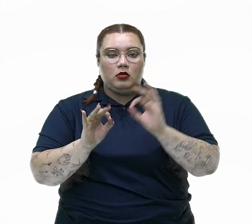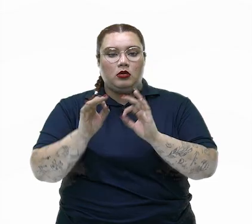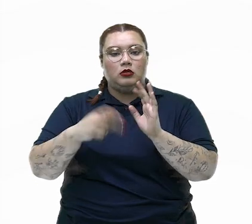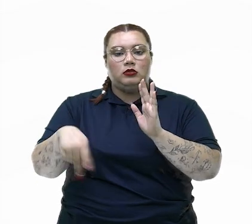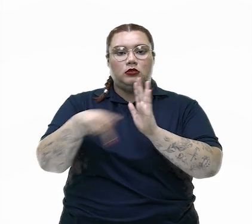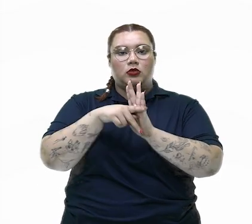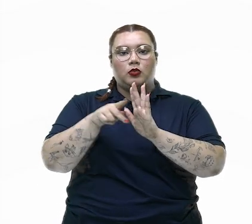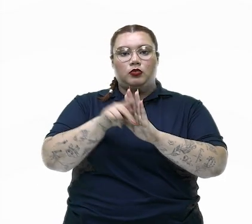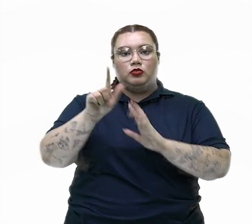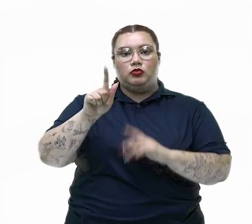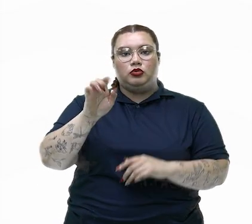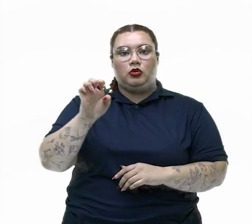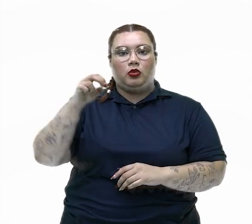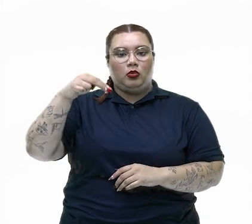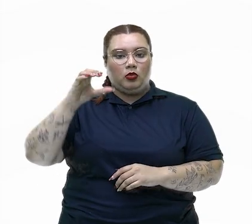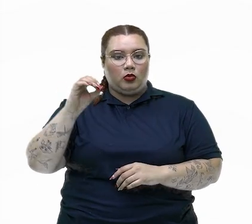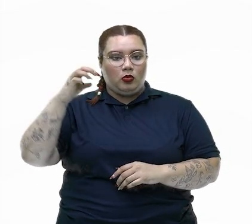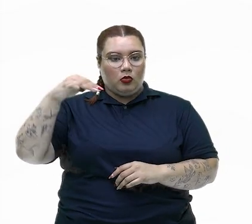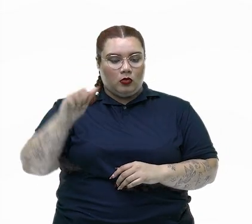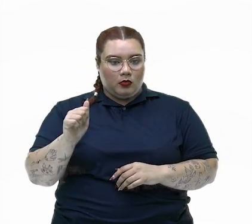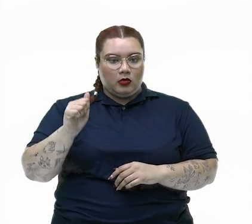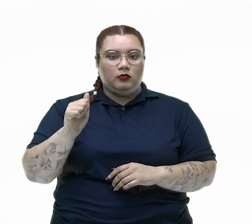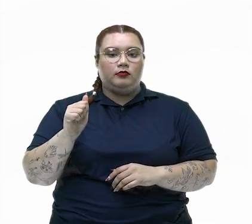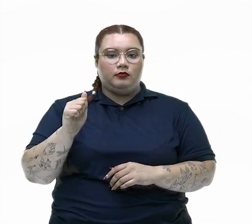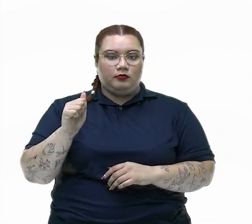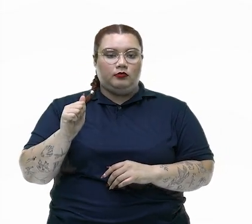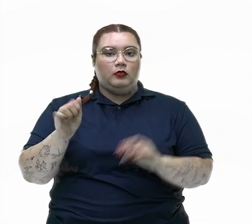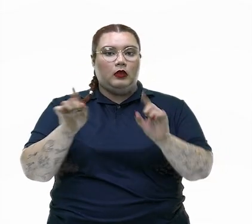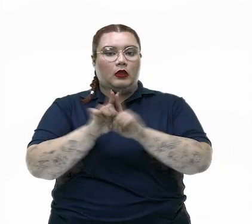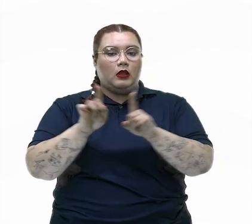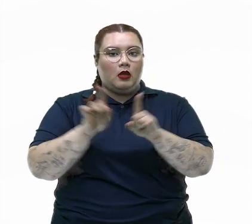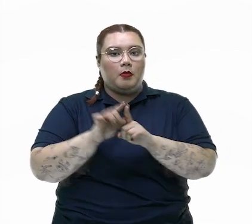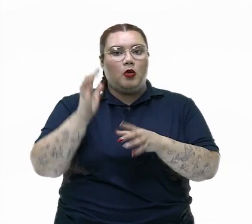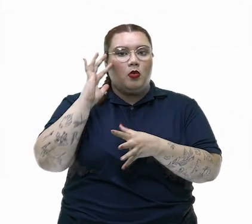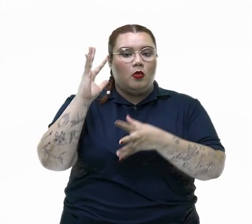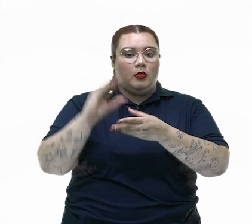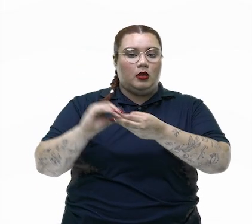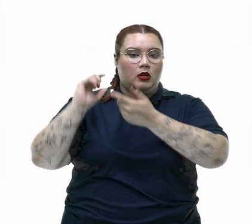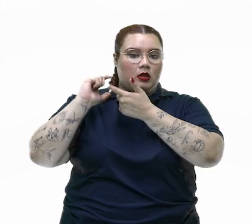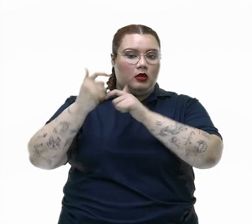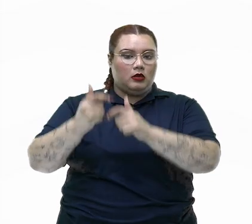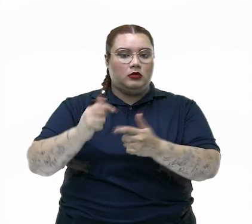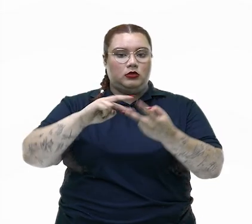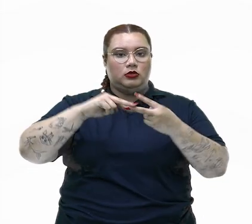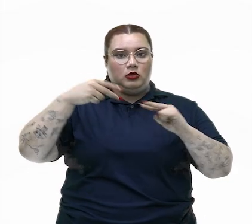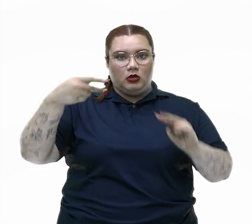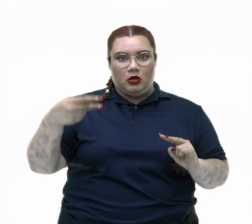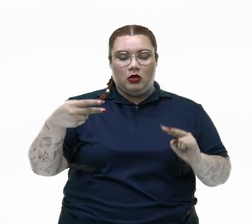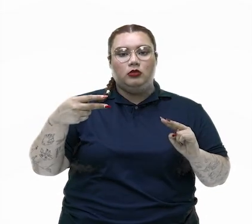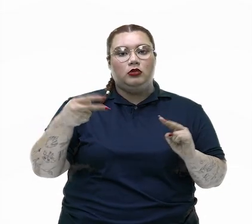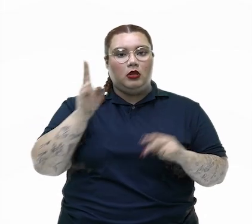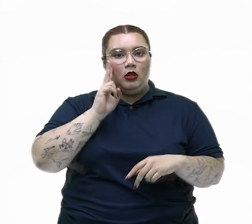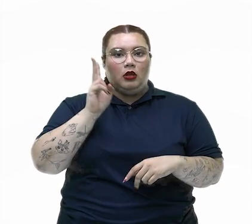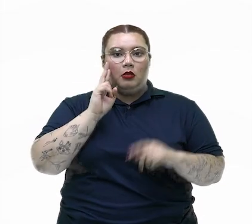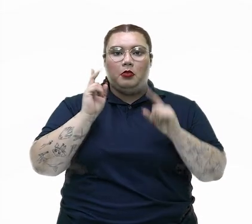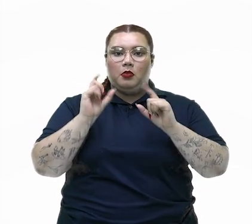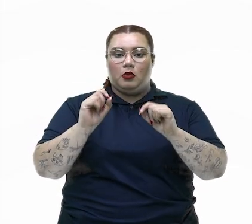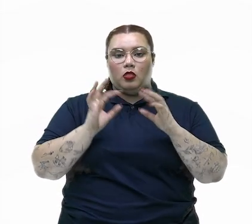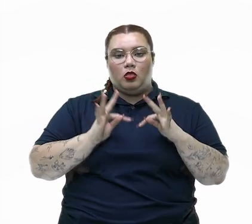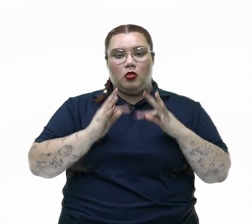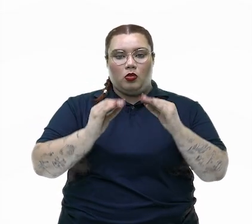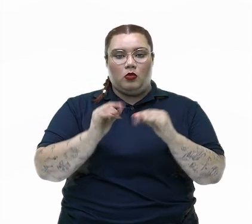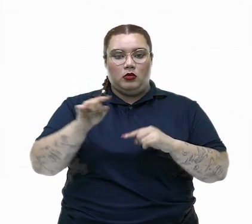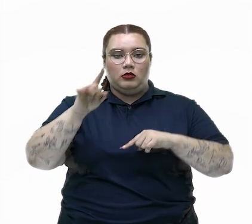a organização do genoma, né, entender também a herança genética, lembrando que todo esse material aí